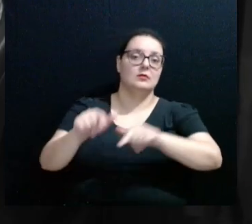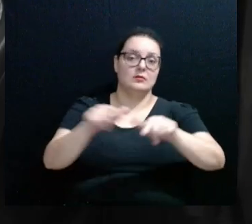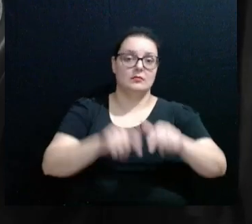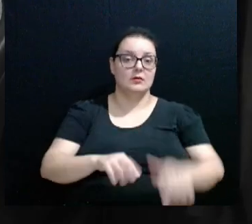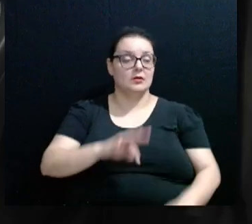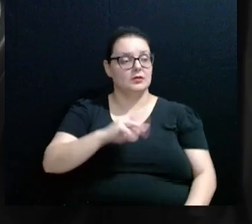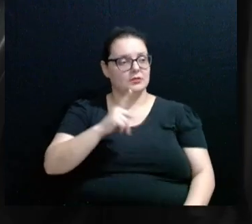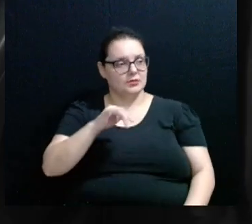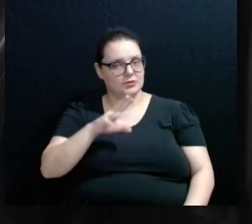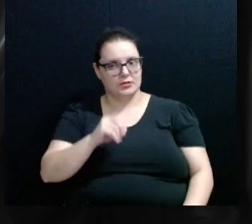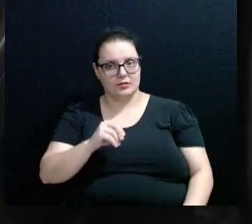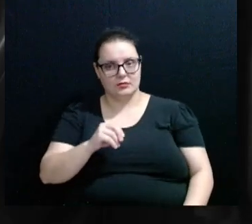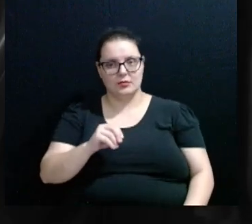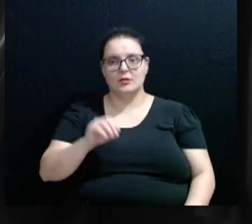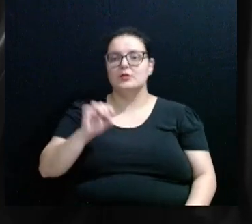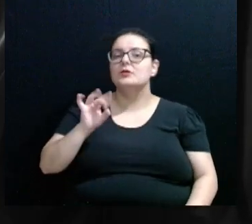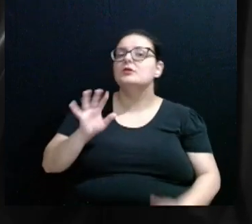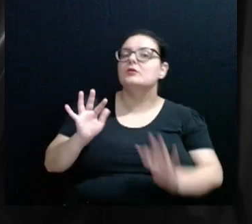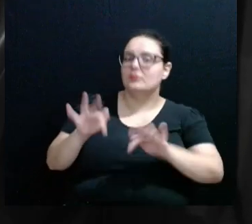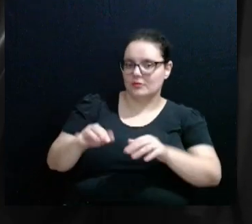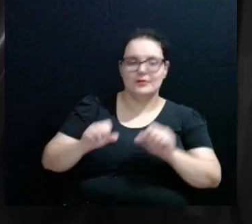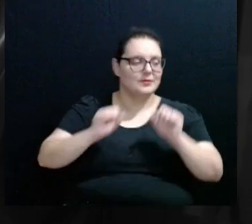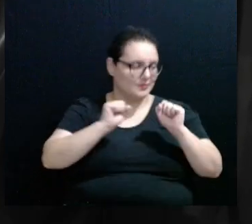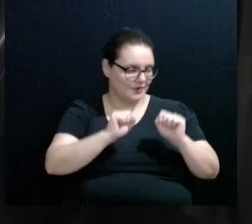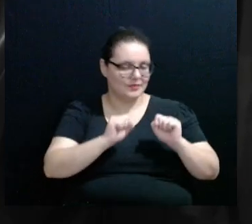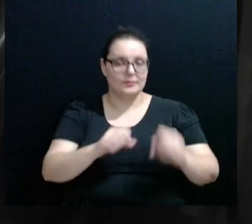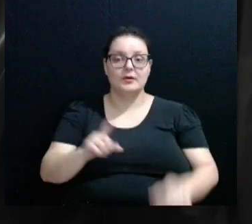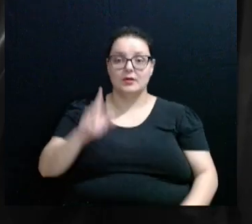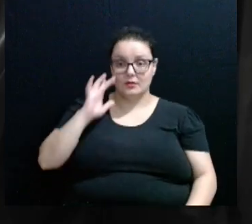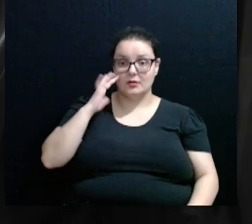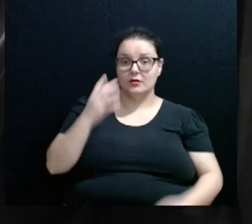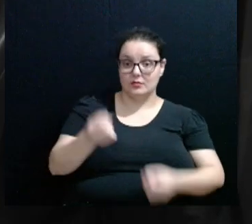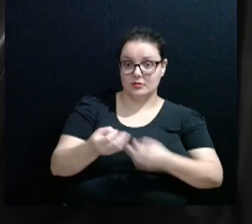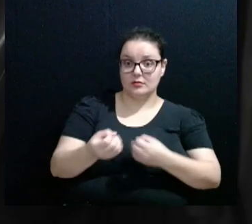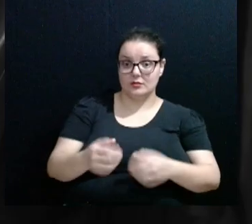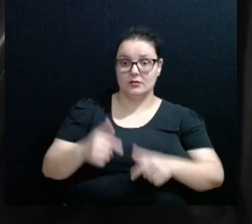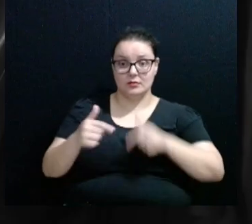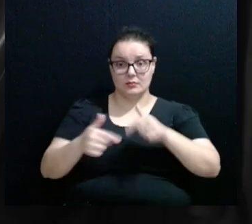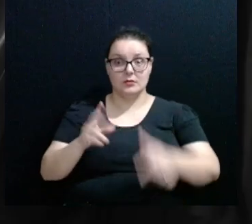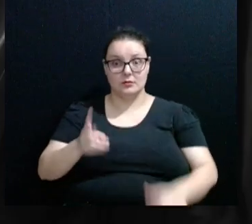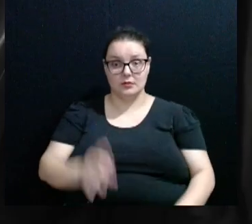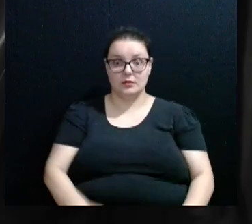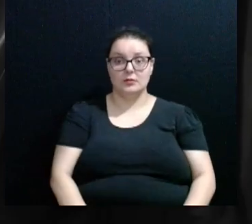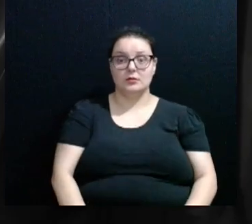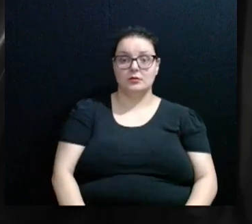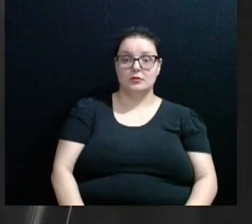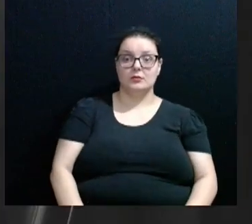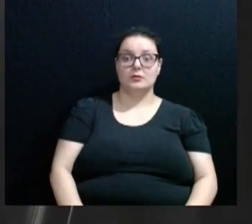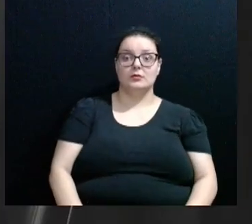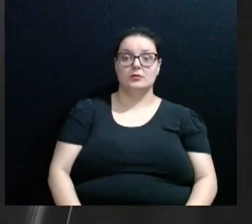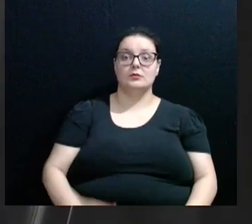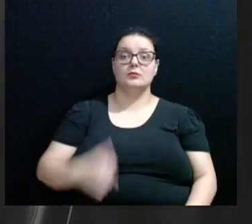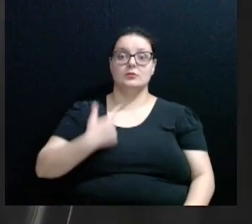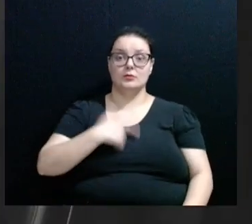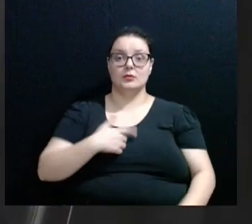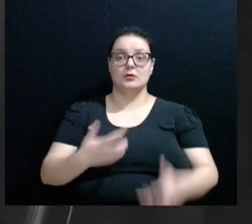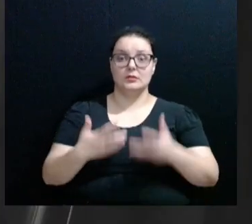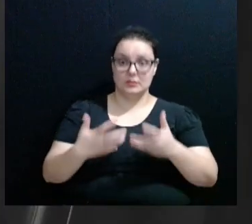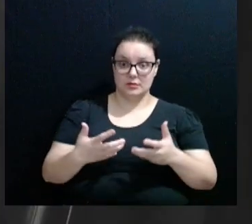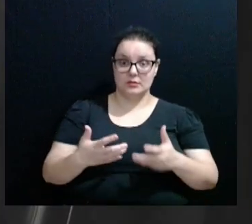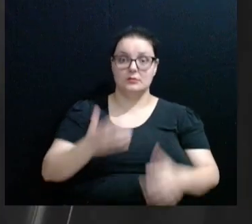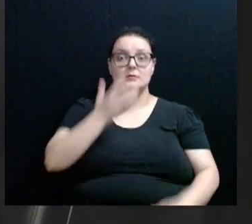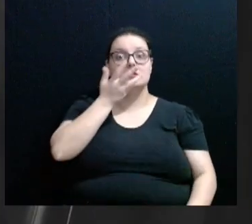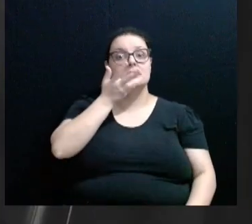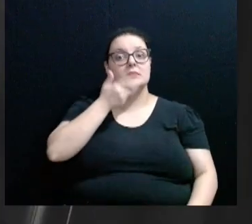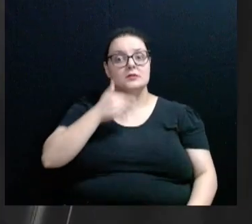Tiago? Eu só posso fazer uma finalização, pode que eu acho sim, que é claro. um dado que a gente trabalha sempre. A gente quer tirar as crianças das telas.